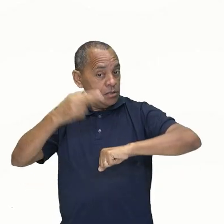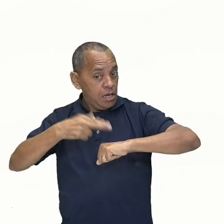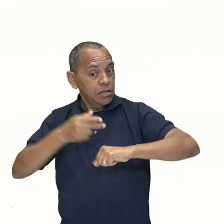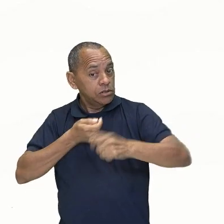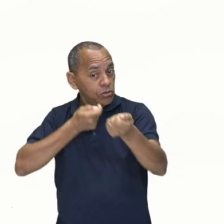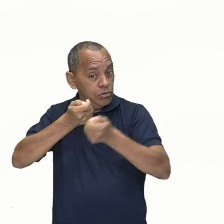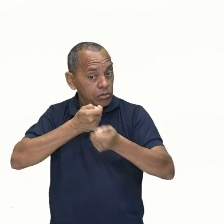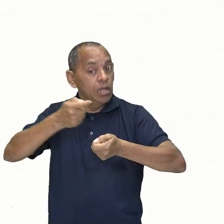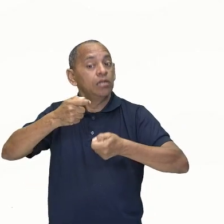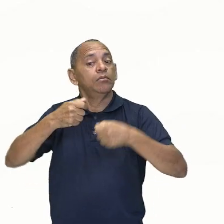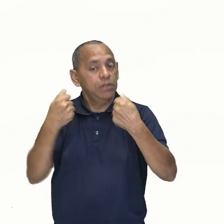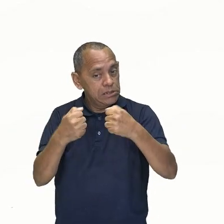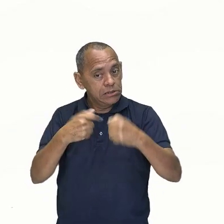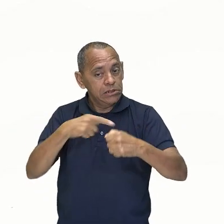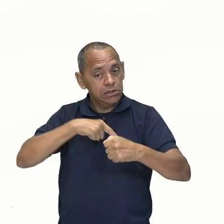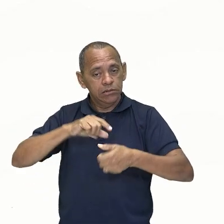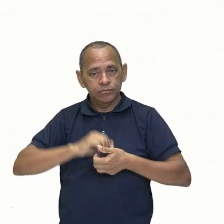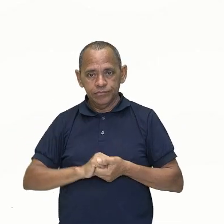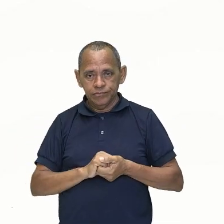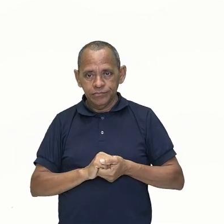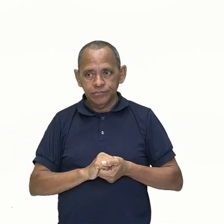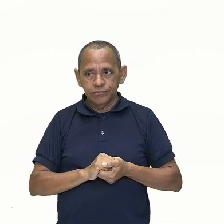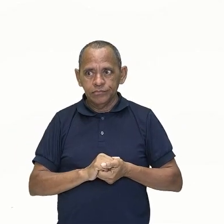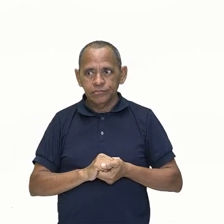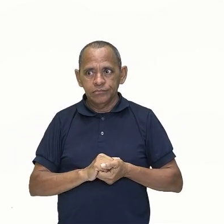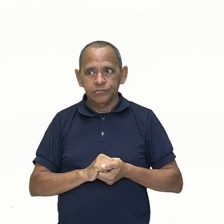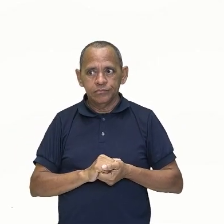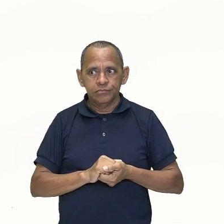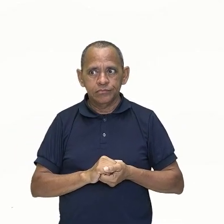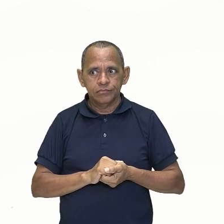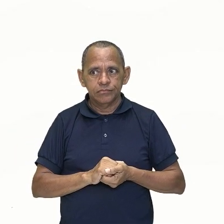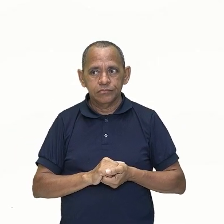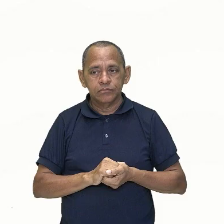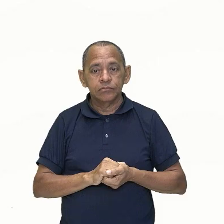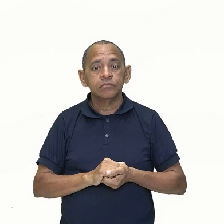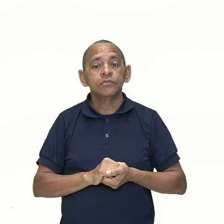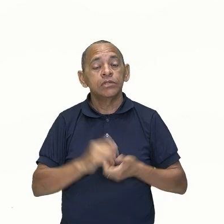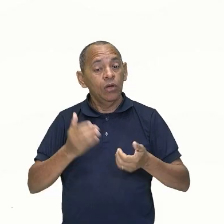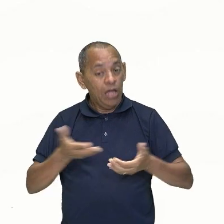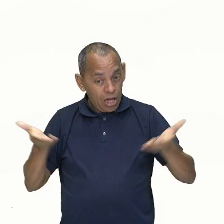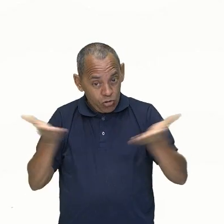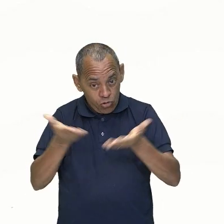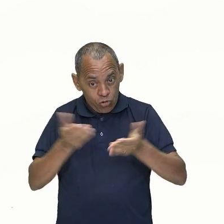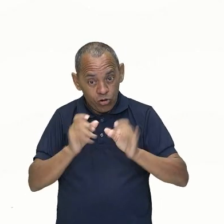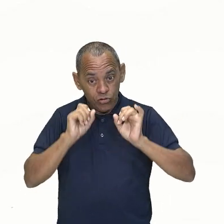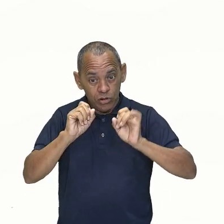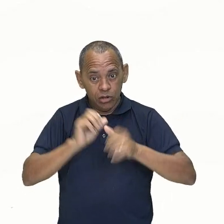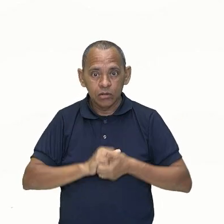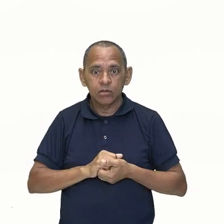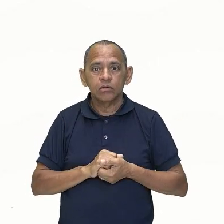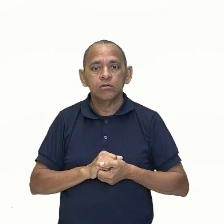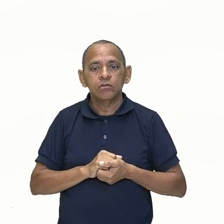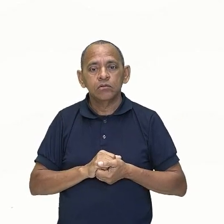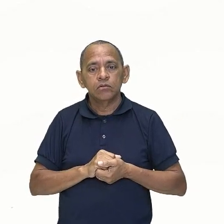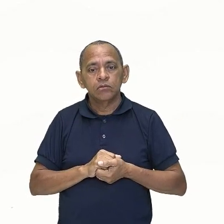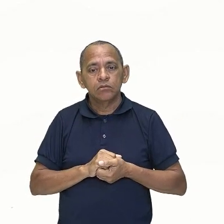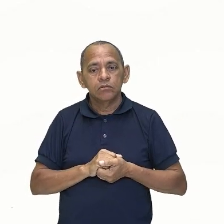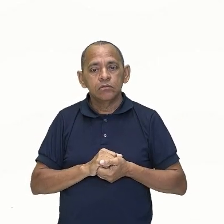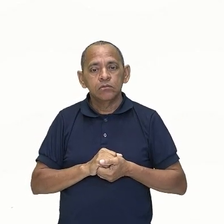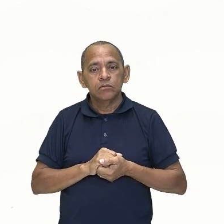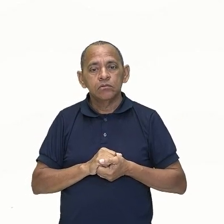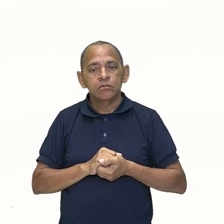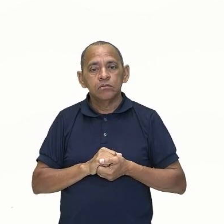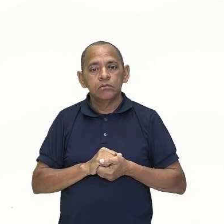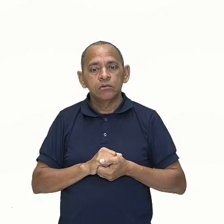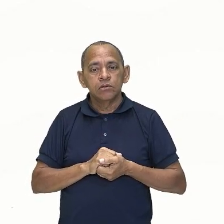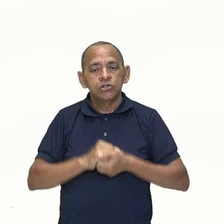né, da fissão controlada. E aí, pessoal, agora nós vamos já que